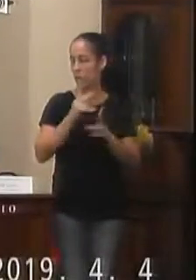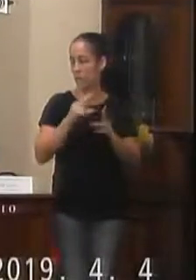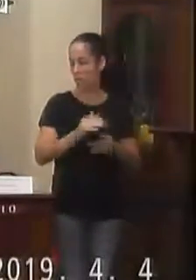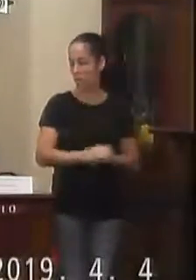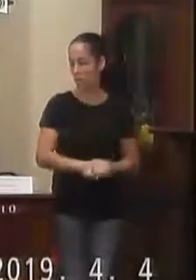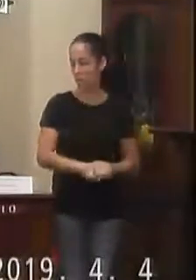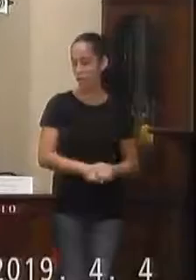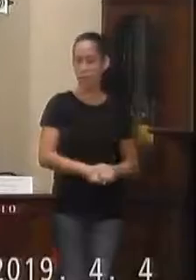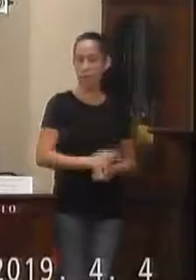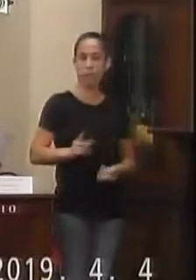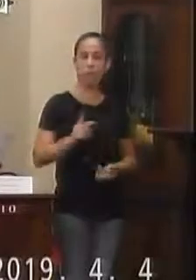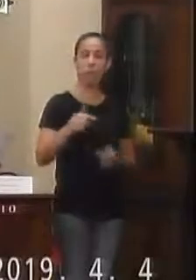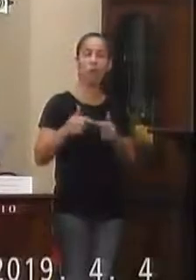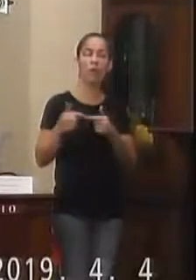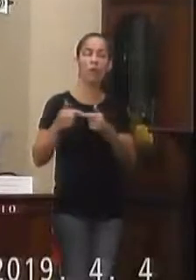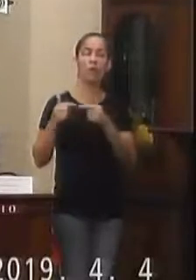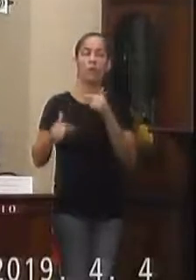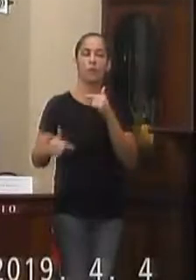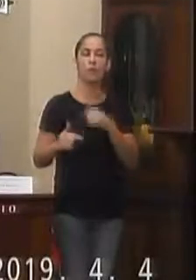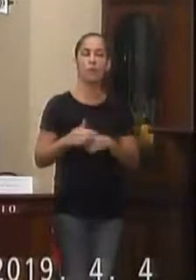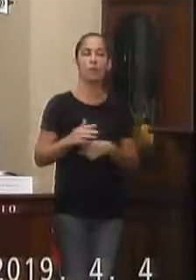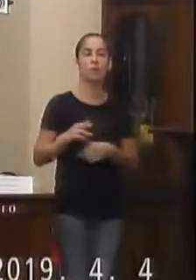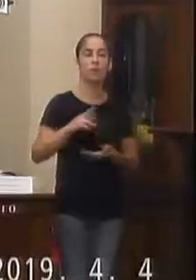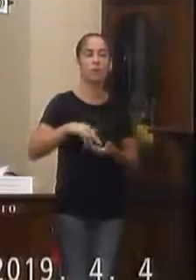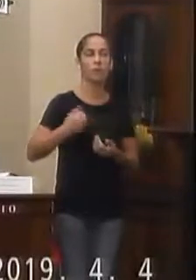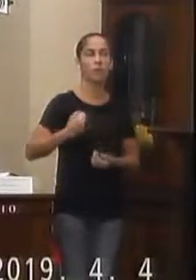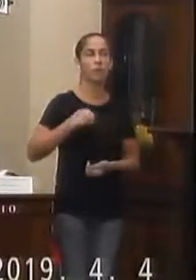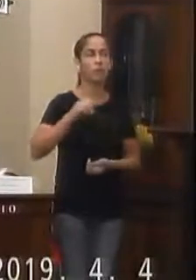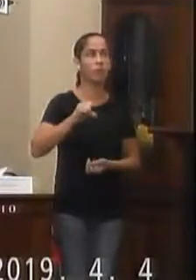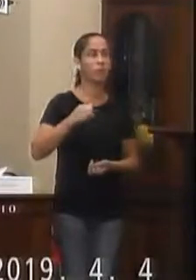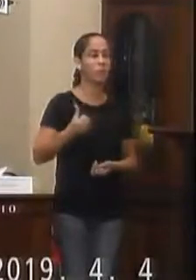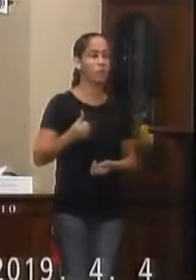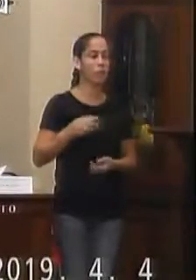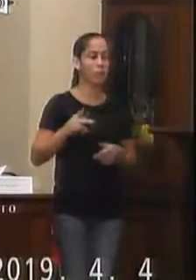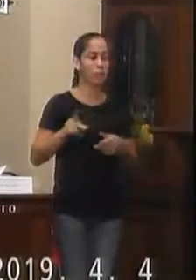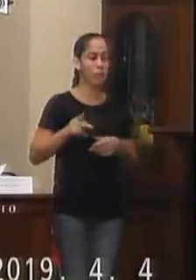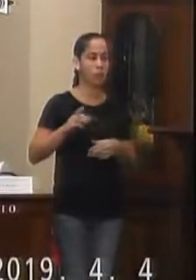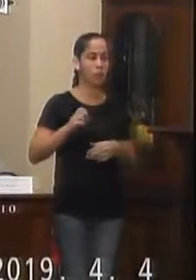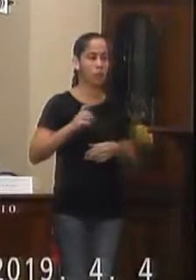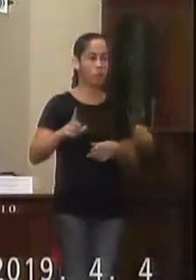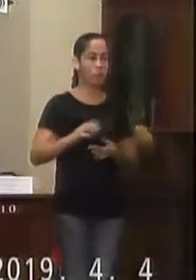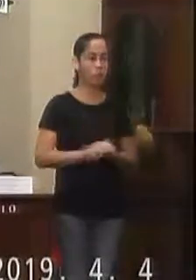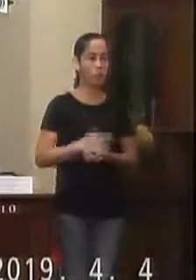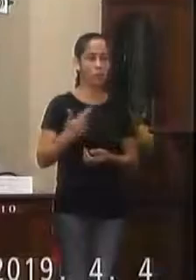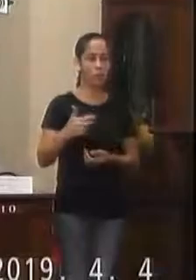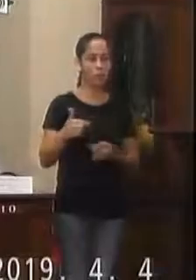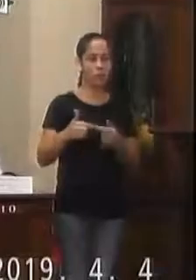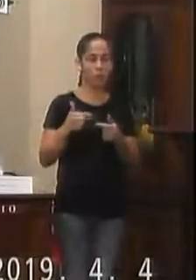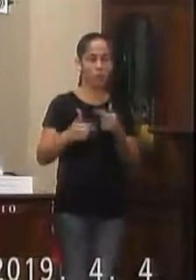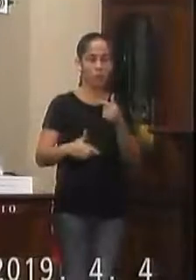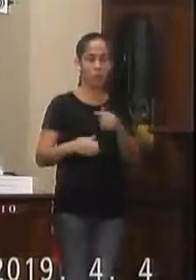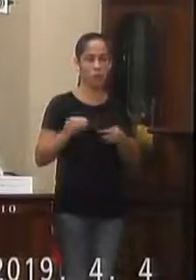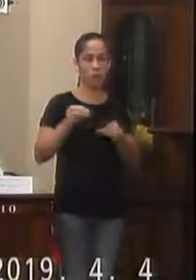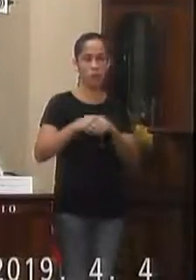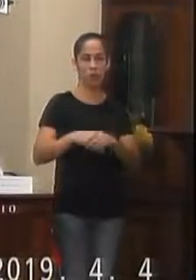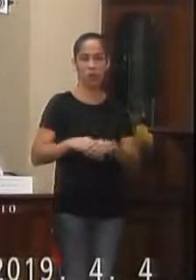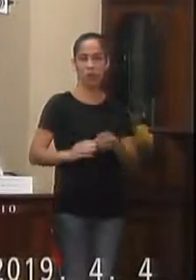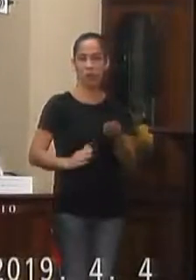presidente. Continua em discussão o requerimento 096 do professor Rafael. Não tendo quem queira discutir, em